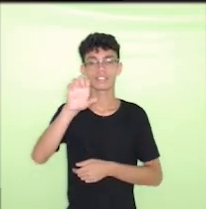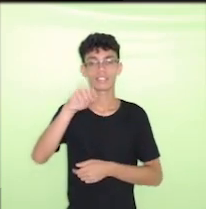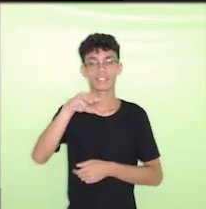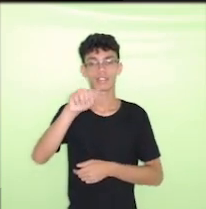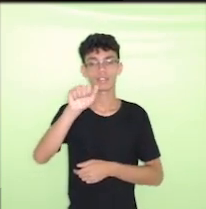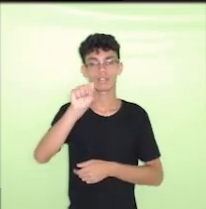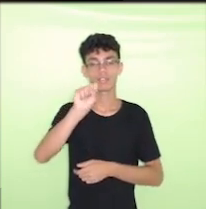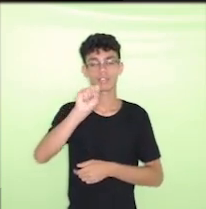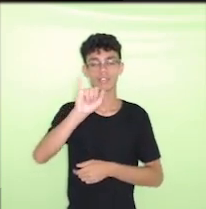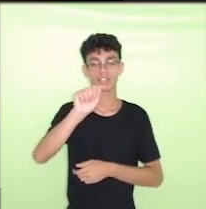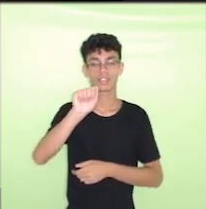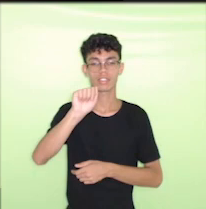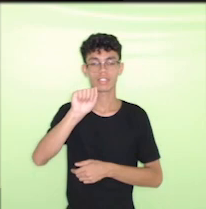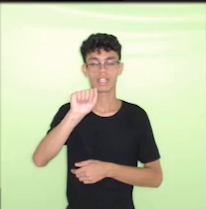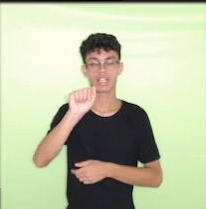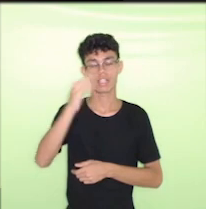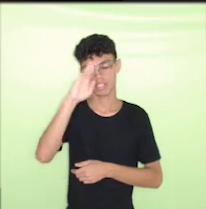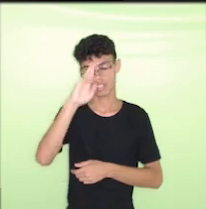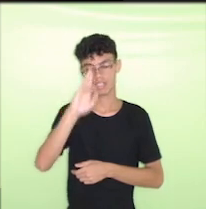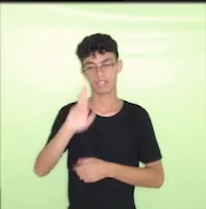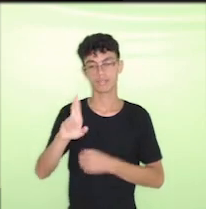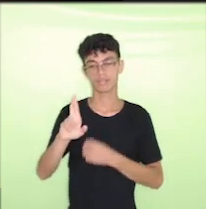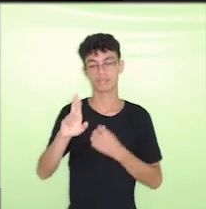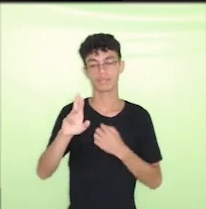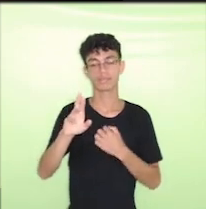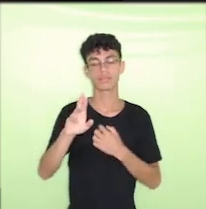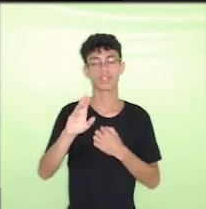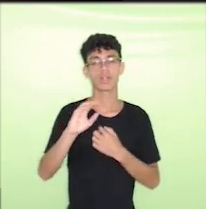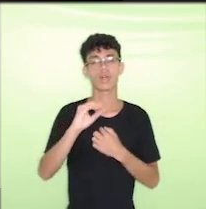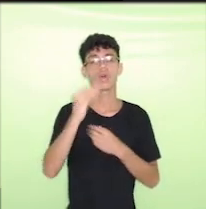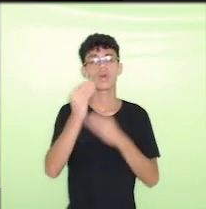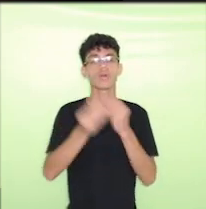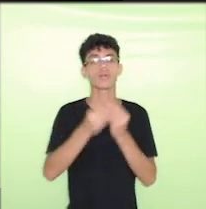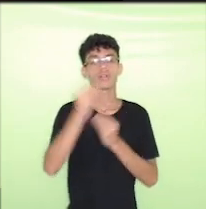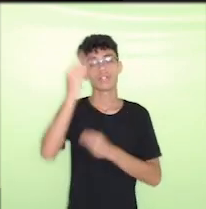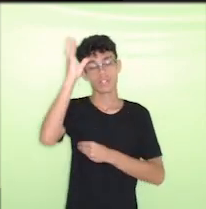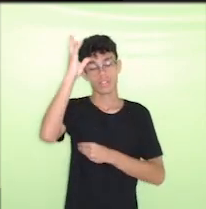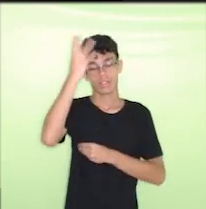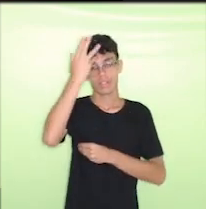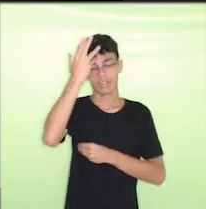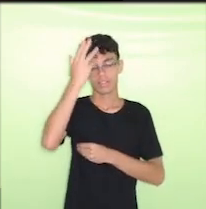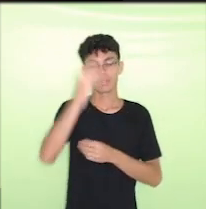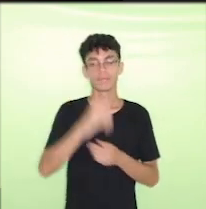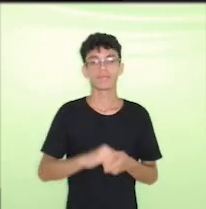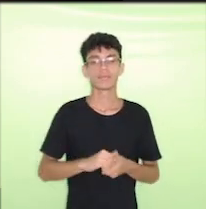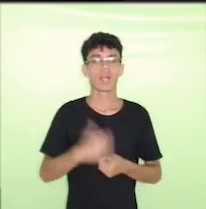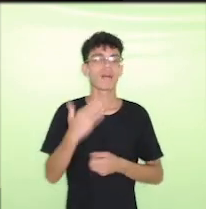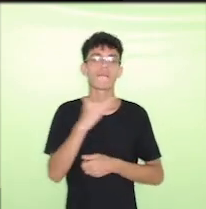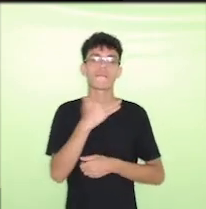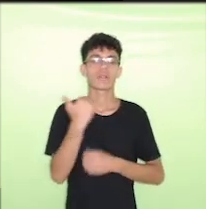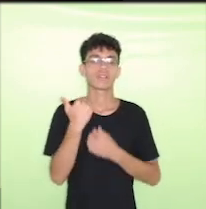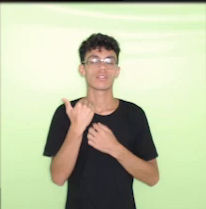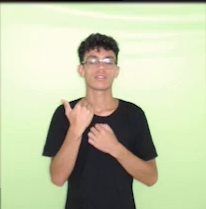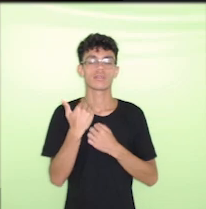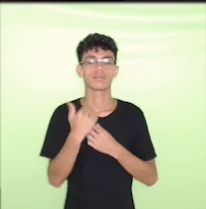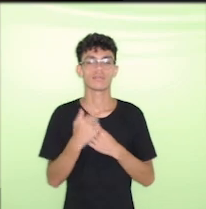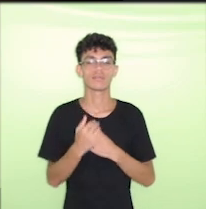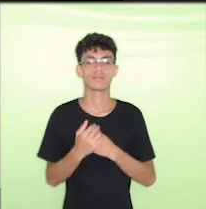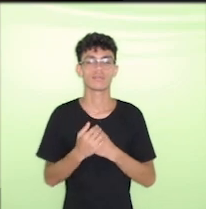gosto. Senhor Inquisidor, qual seria uma solução justa? A morte não poupa os